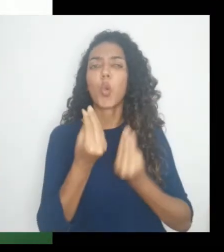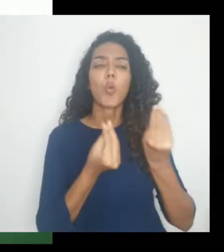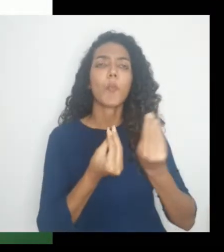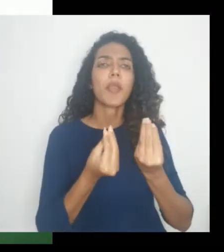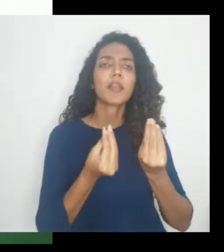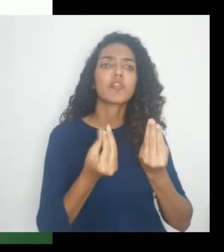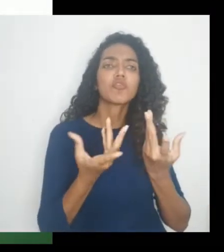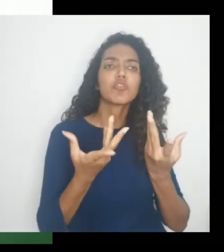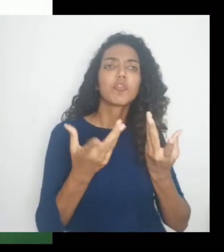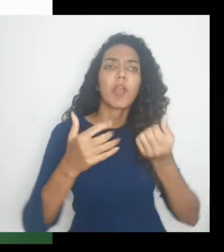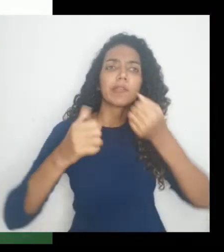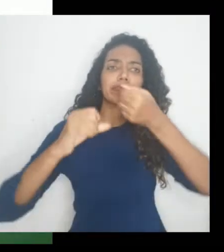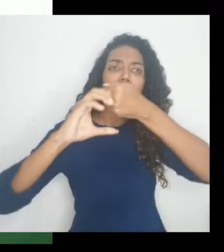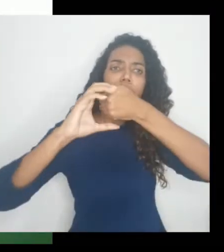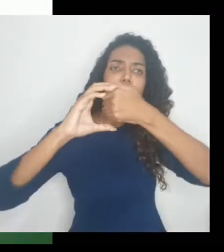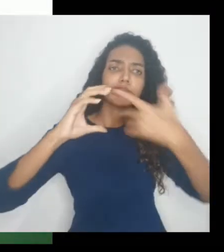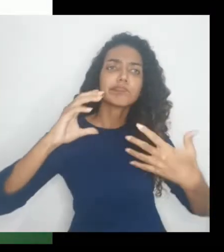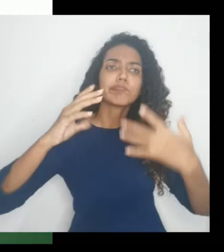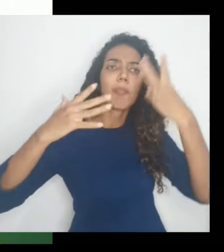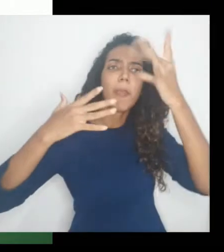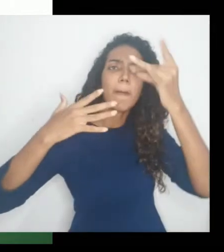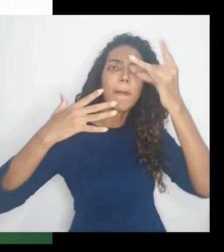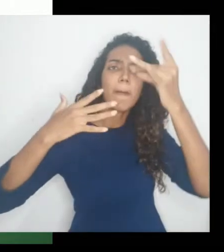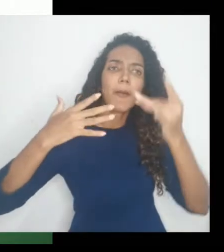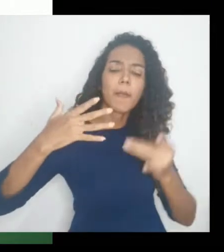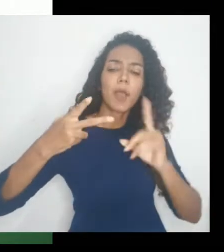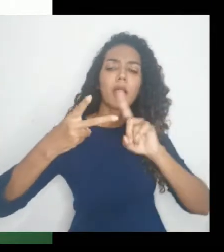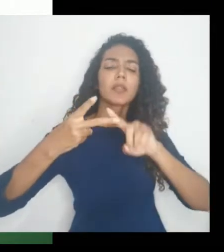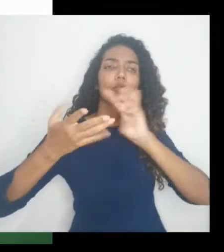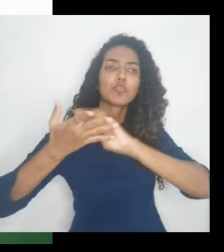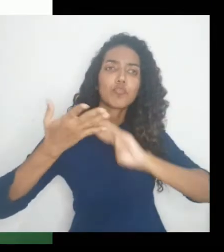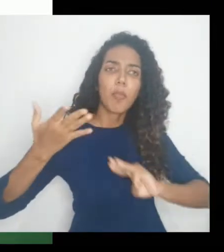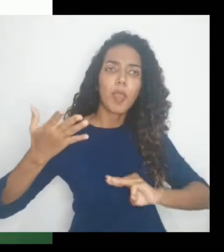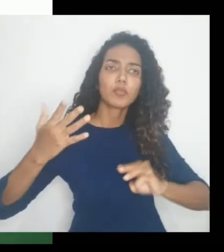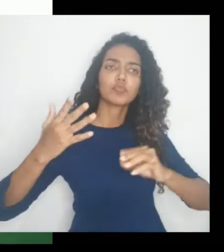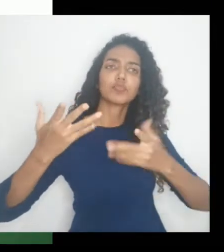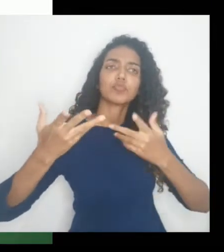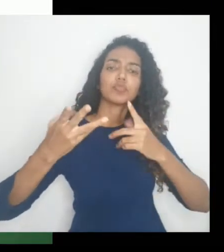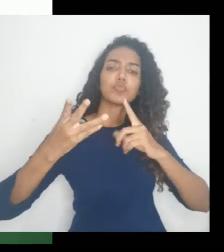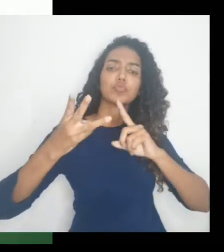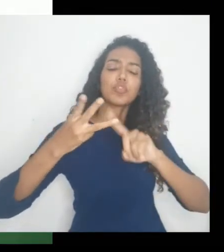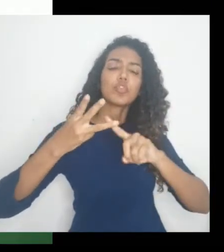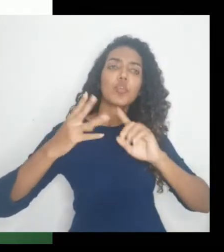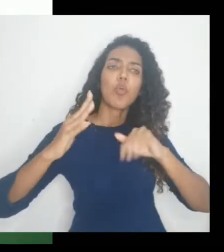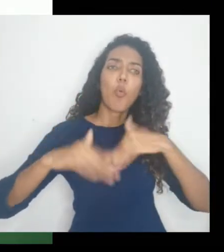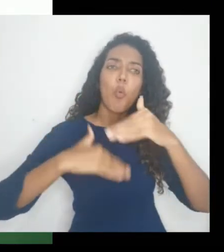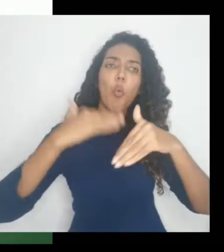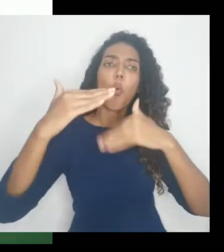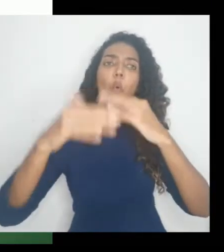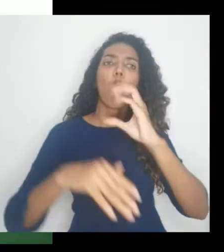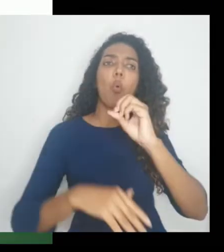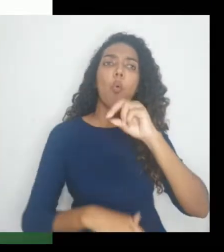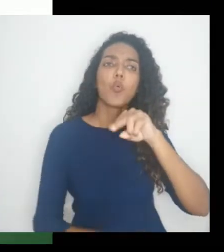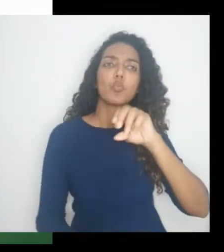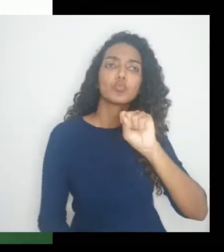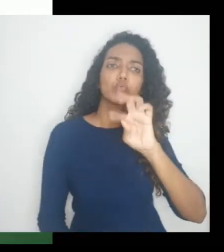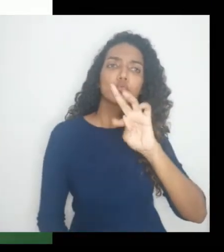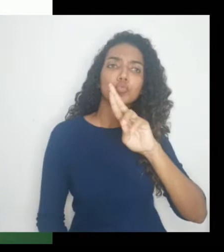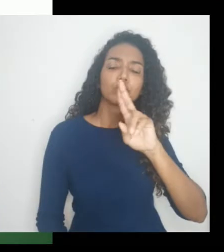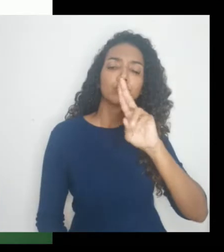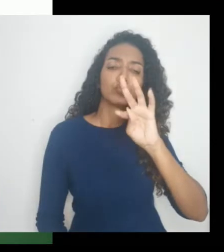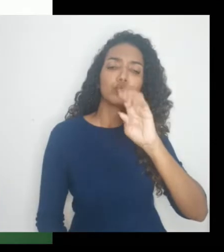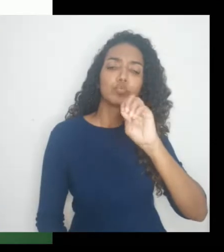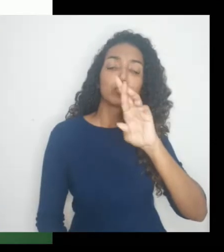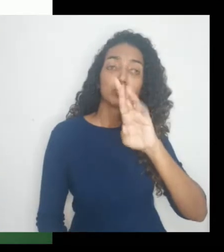atributos, métodos e construtores. Como vocês já entenderam o conceito, o professor Vanilson já